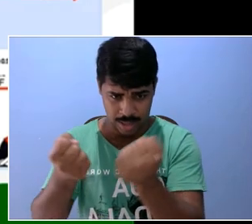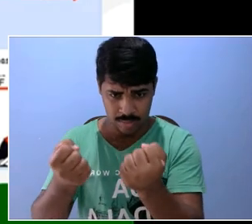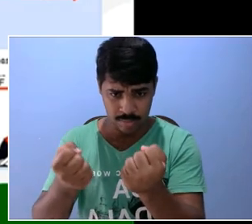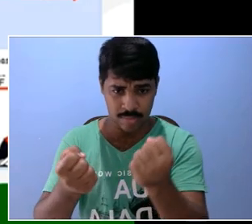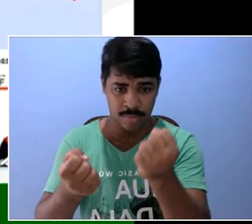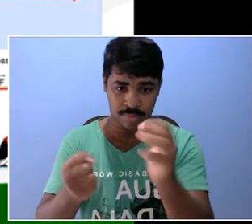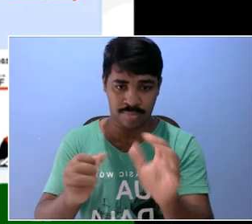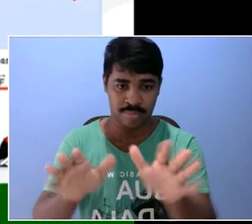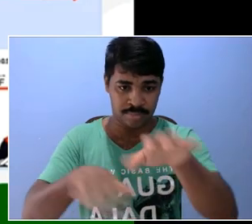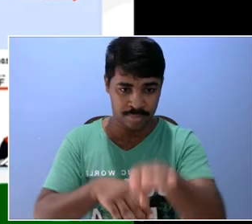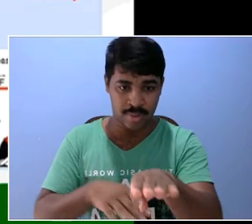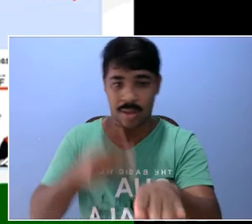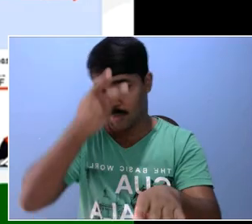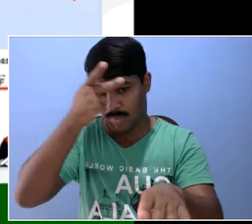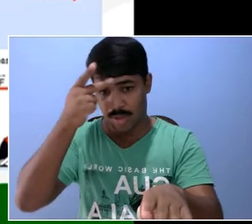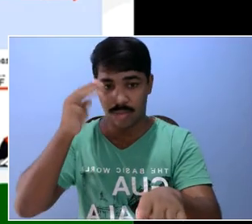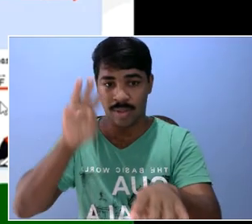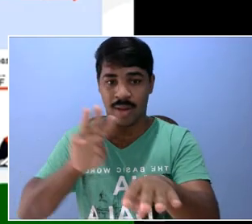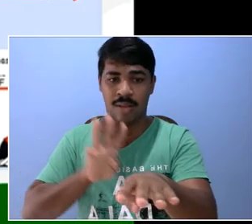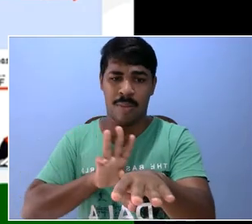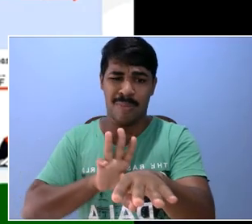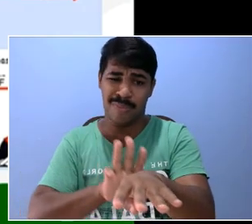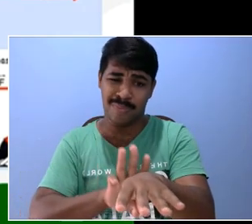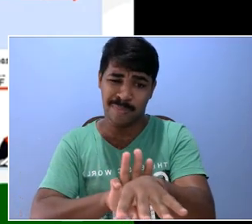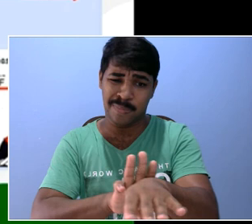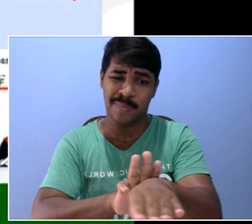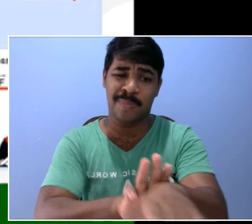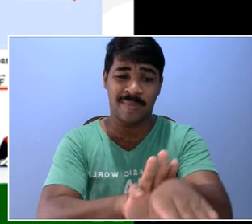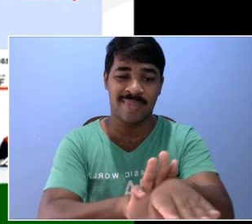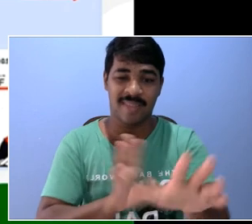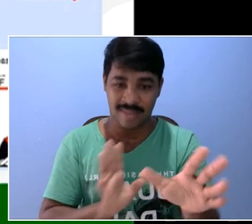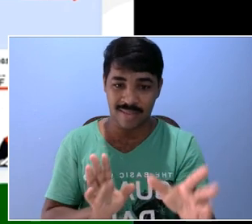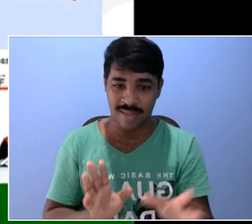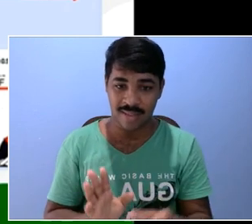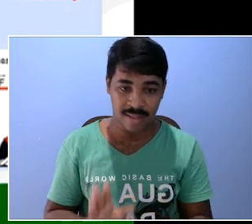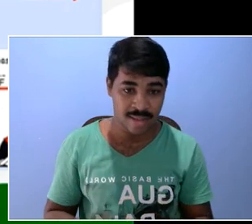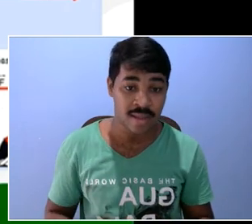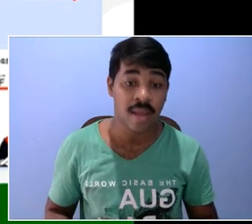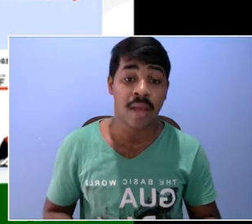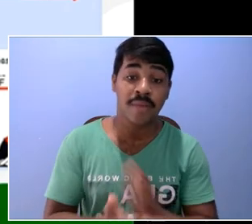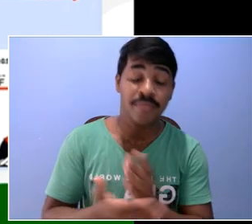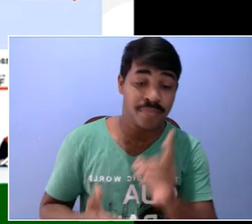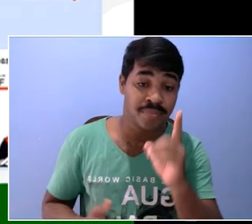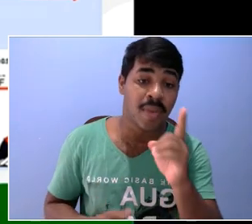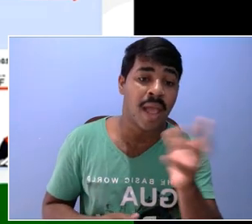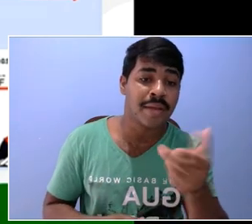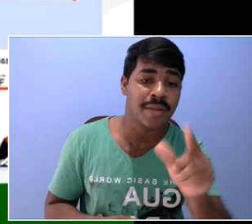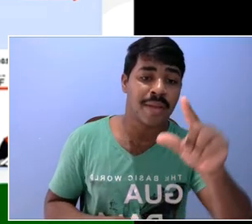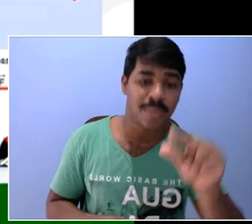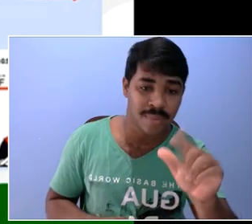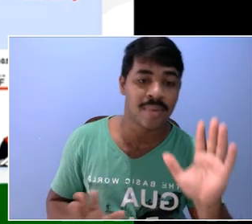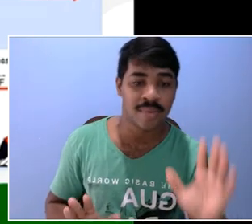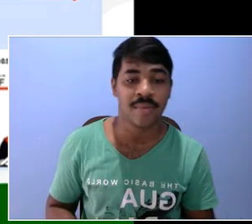3 pessoas, a aceleração diminui. É lógico, tem uma inércia maior, uma massa maior. Consequentemente, isso